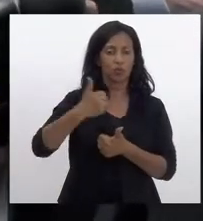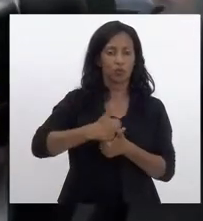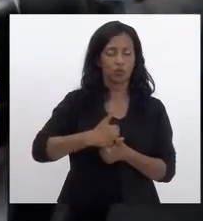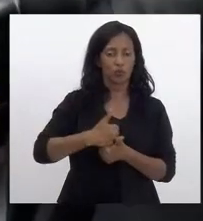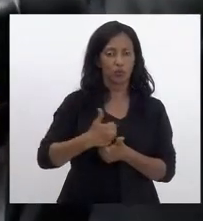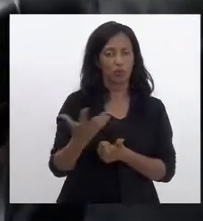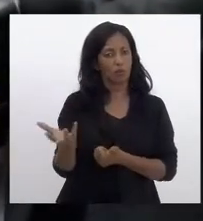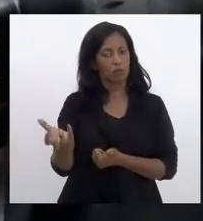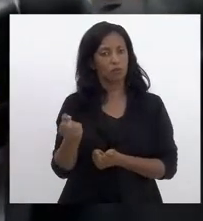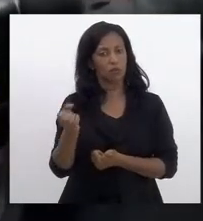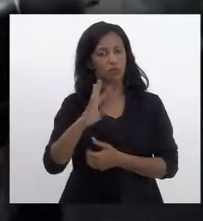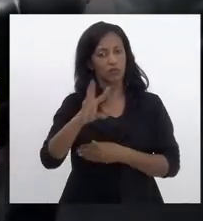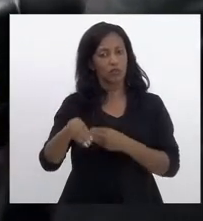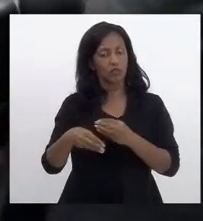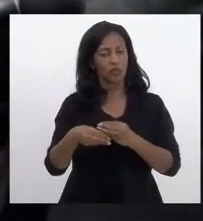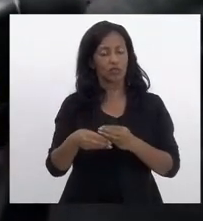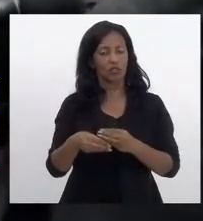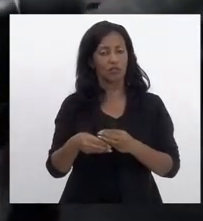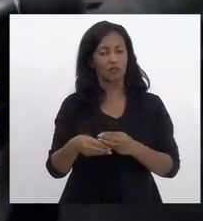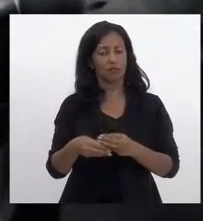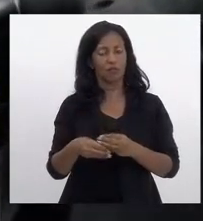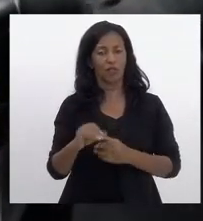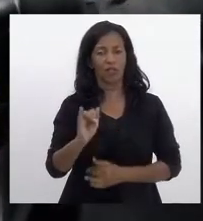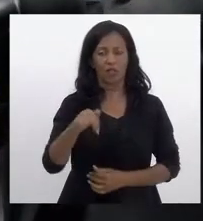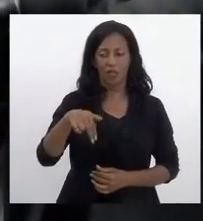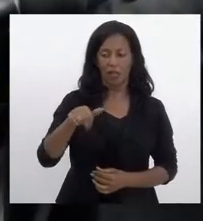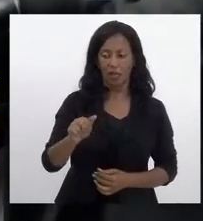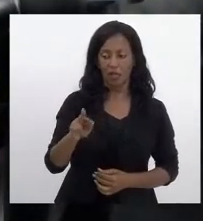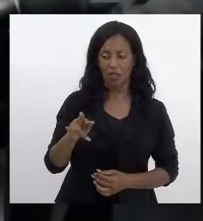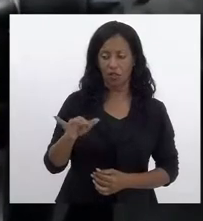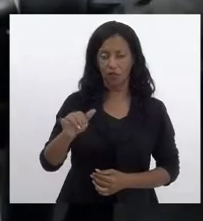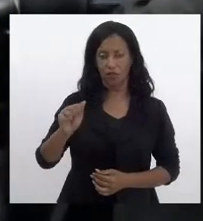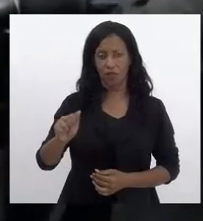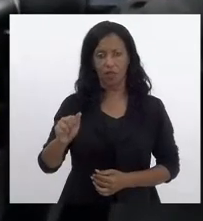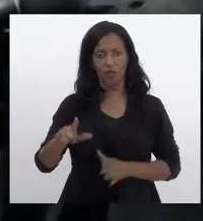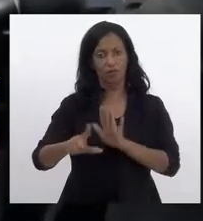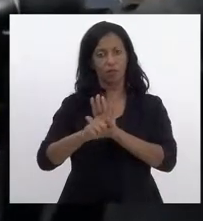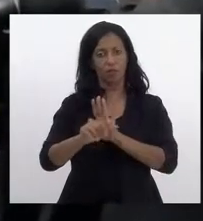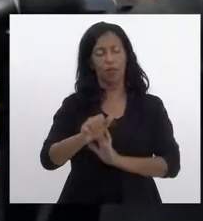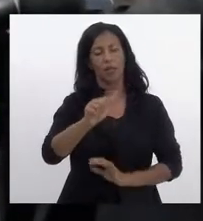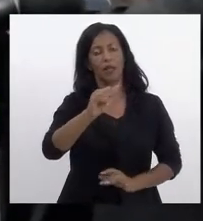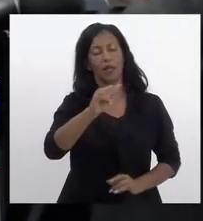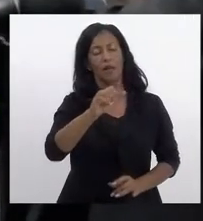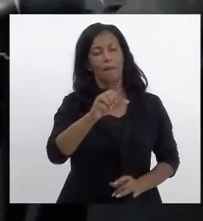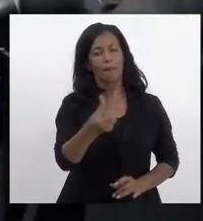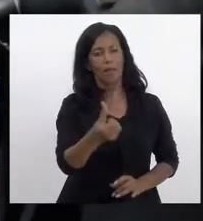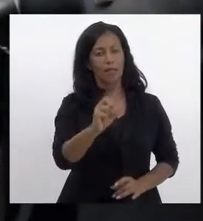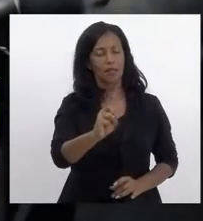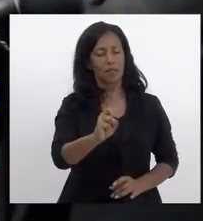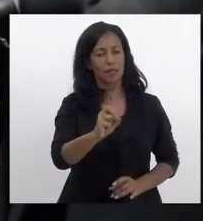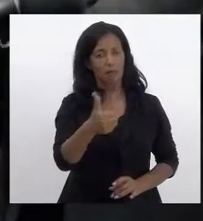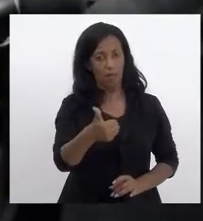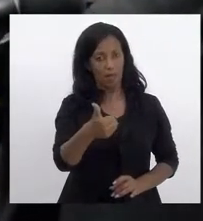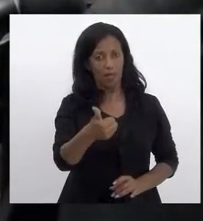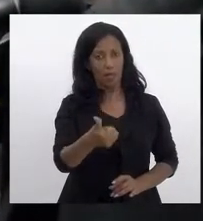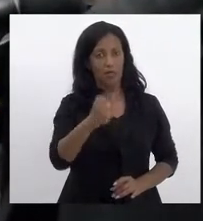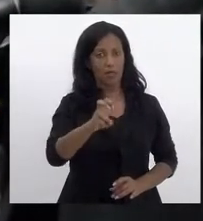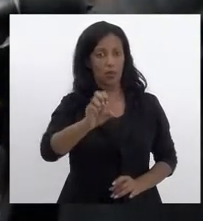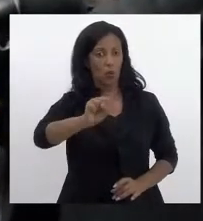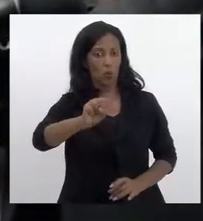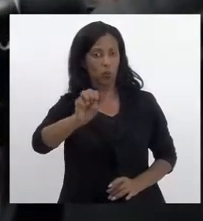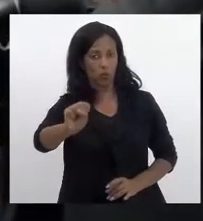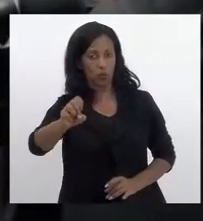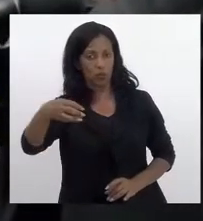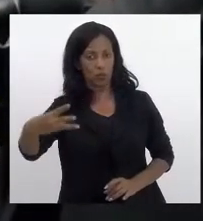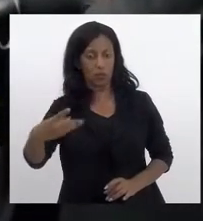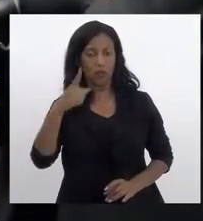indenização de adicional de inatividade, instituído pela Lei 658, de 83, pela gratificação